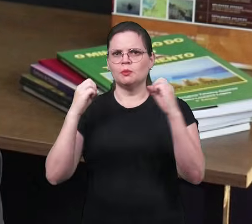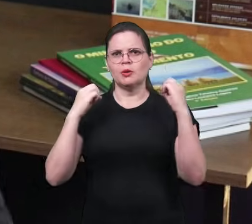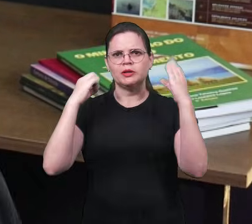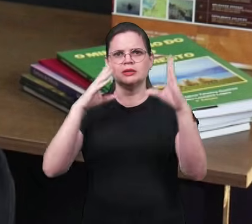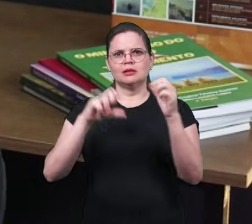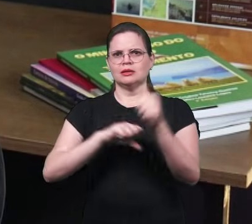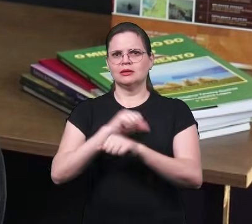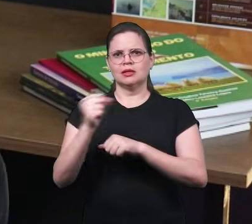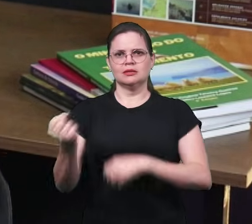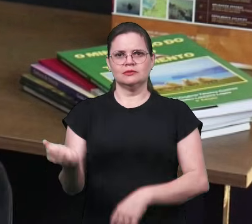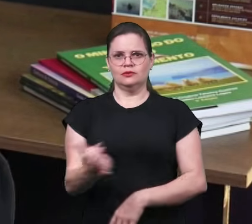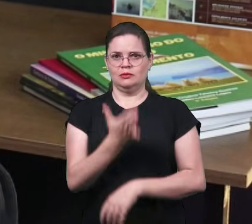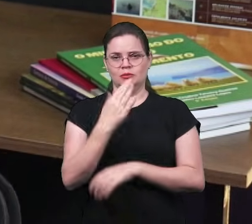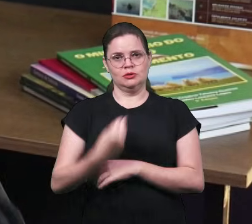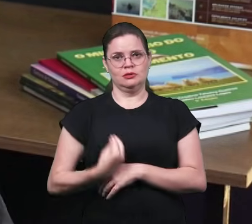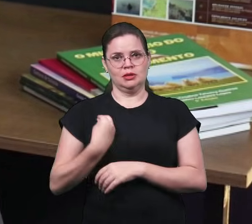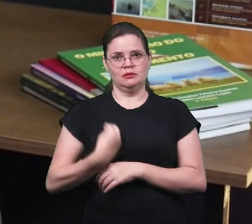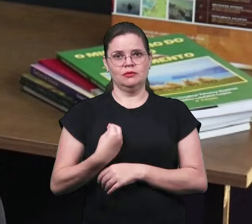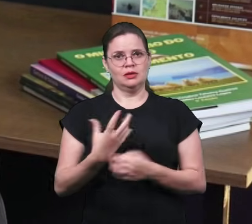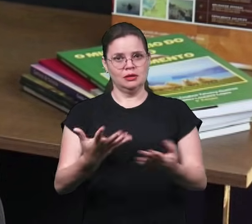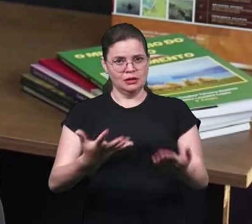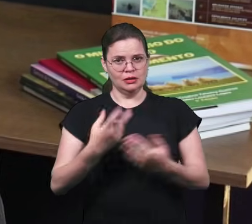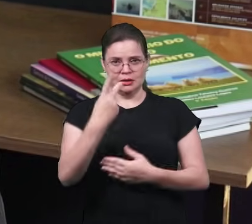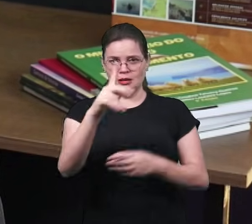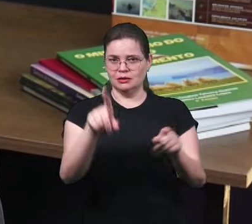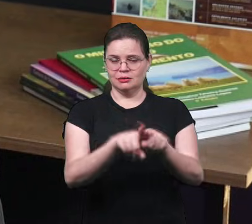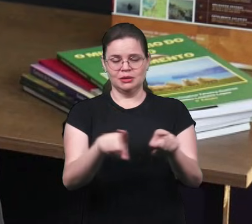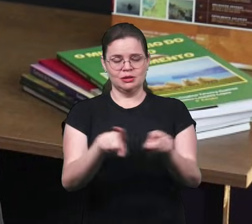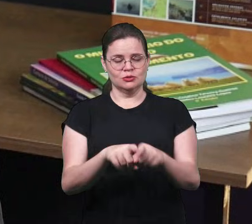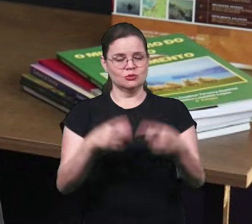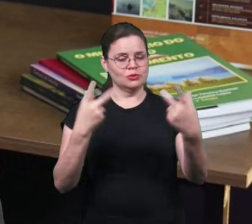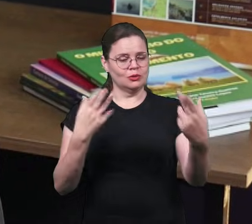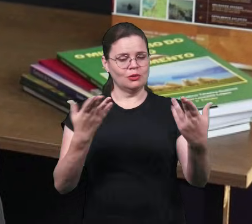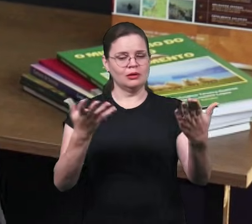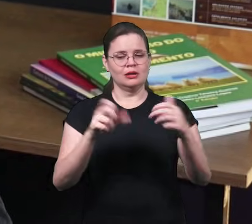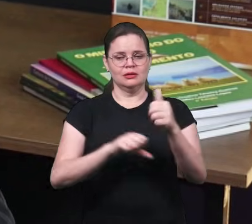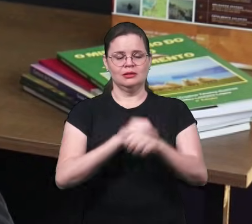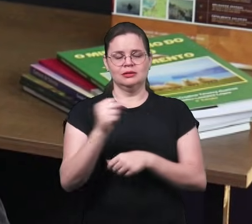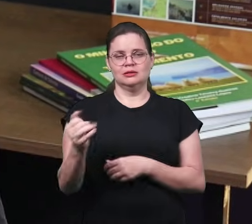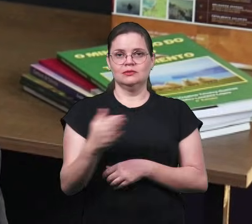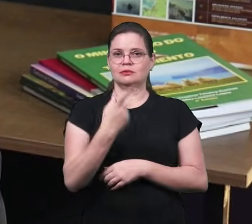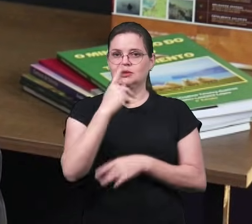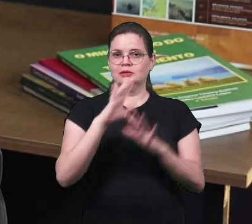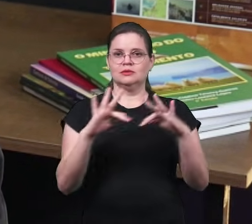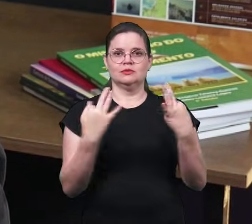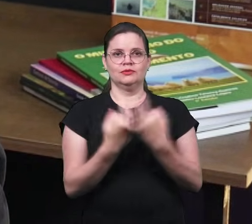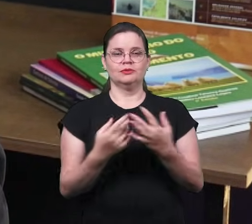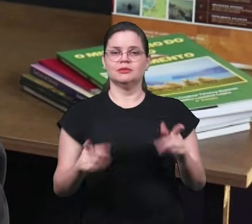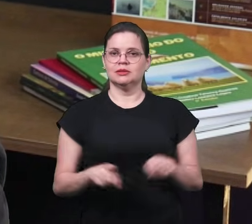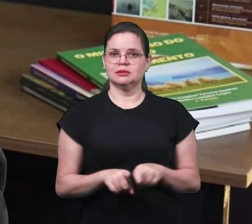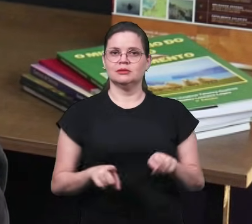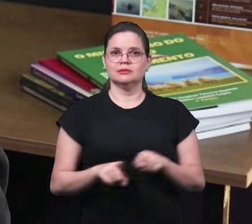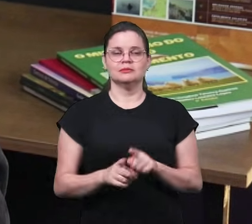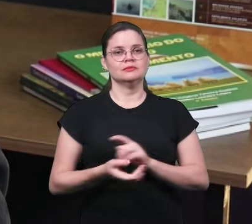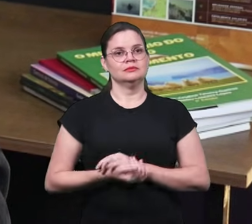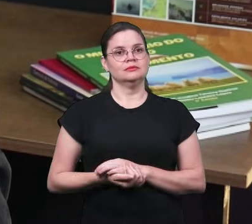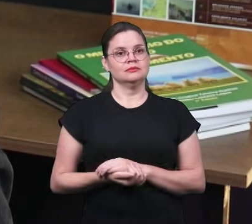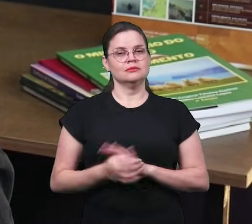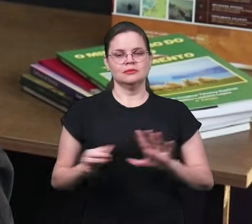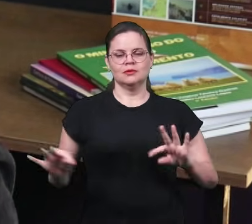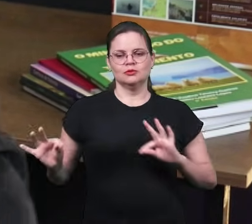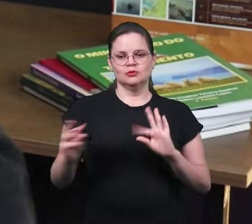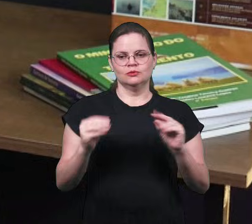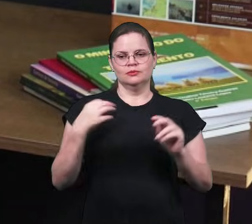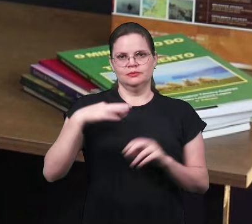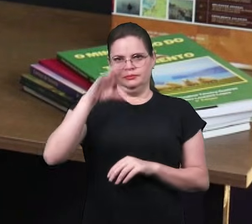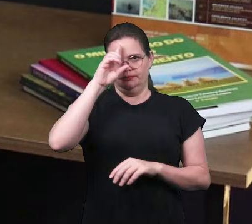homem e quer fazer na sua vida, na vida da sua família, de você que está nos assistindo. É isso que Deus faz na nossa